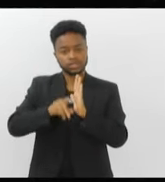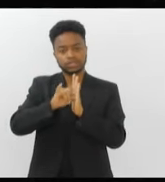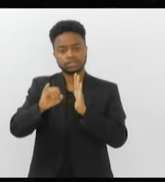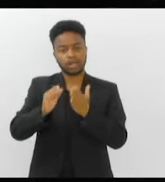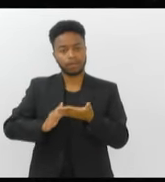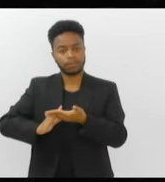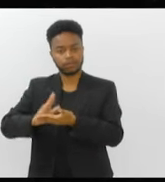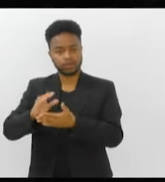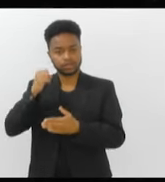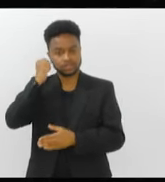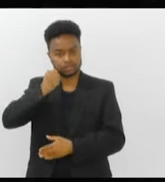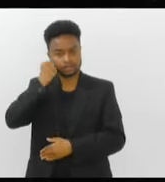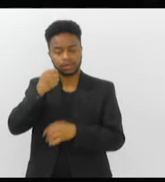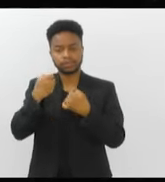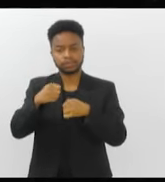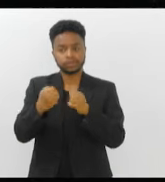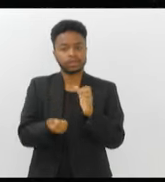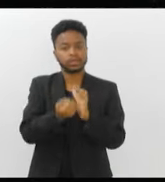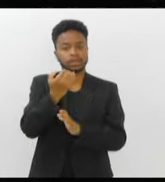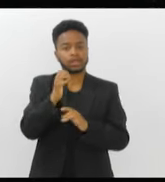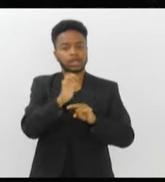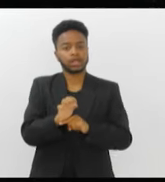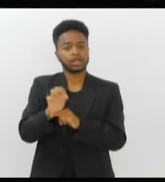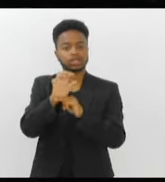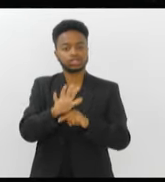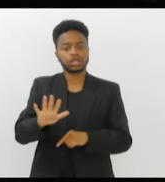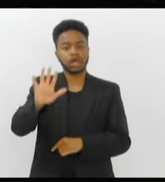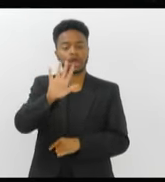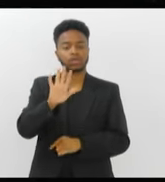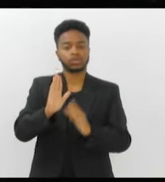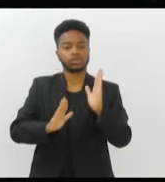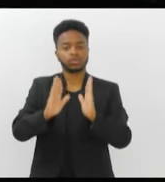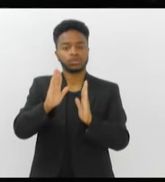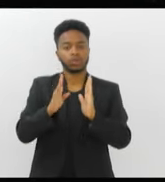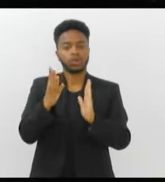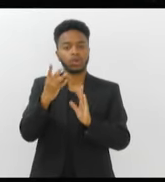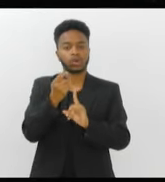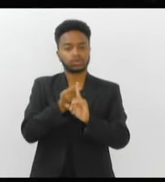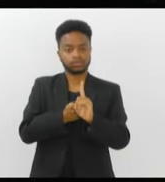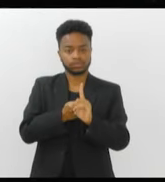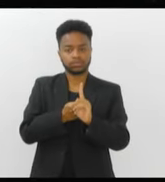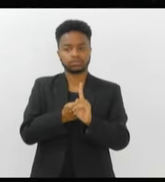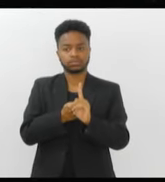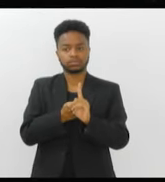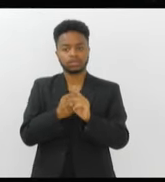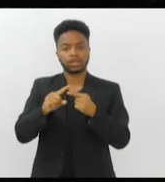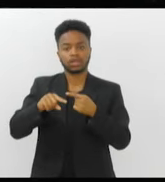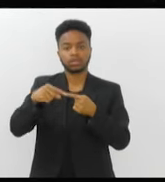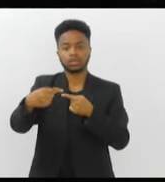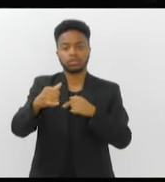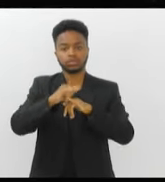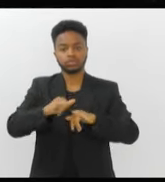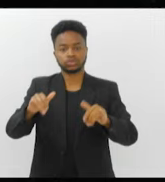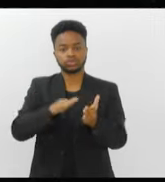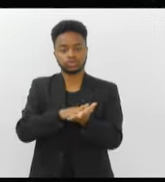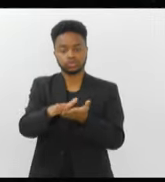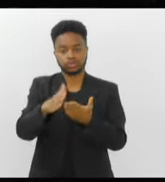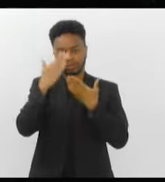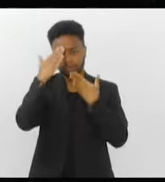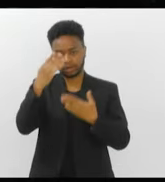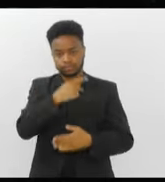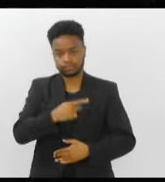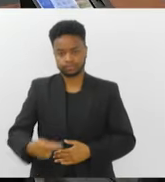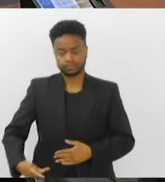Senado, para ser implantado nos estados nos próximos 4 meses após a promulgação. Muito obrigado, senhor